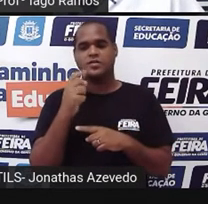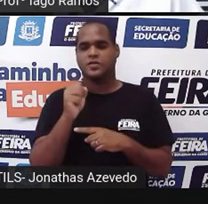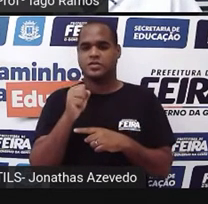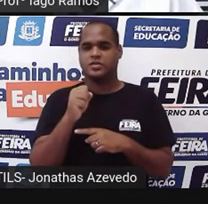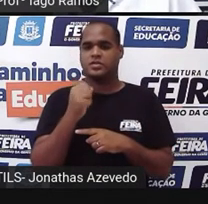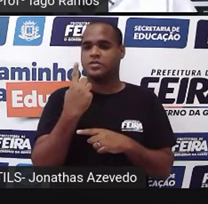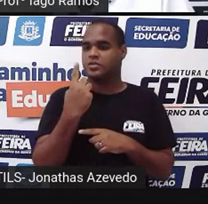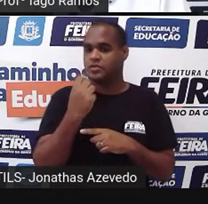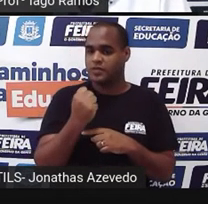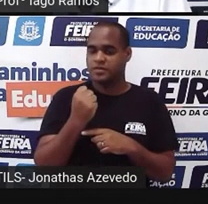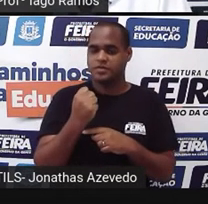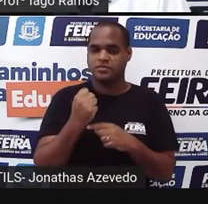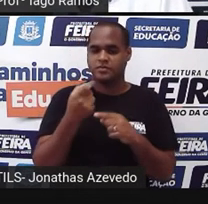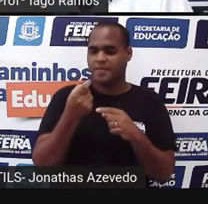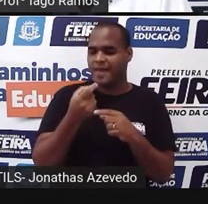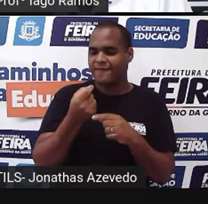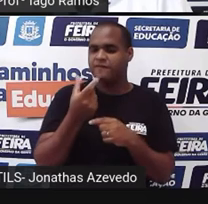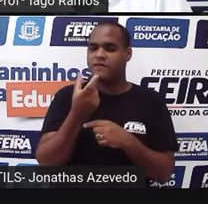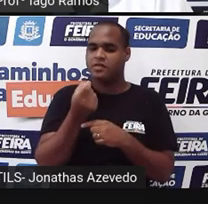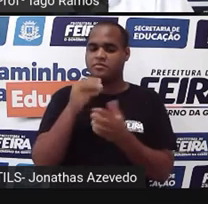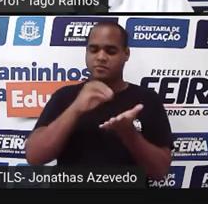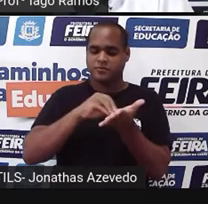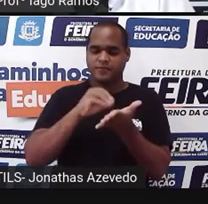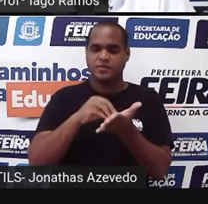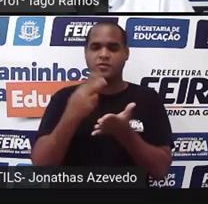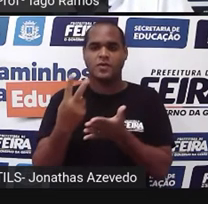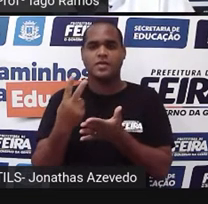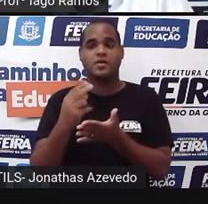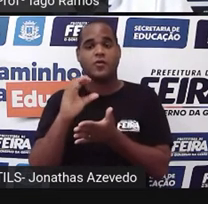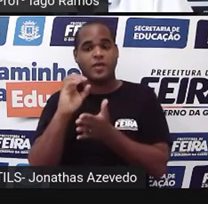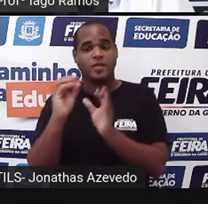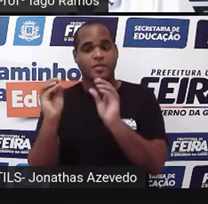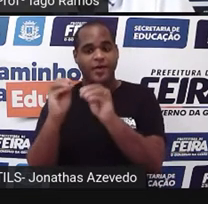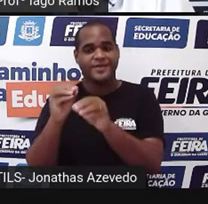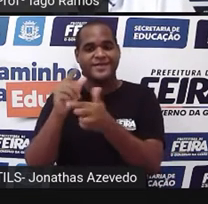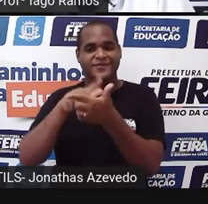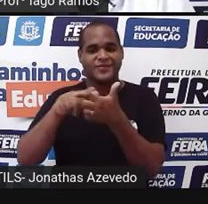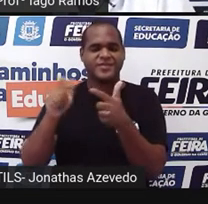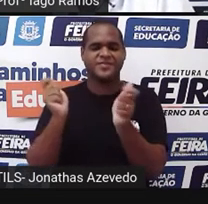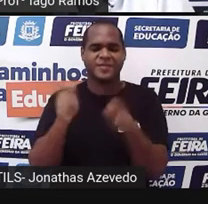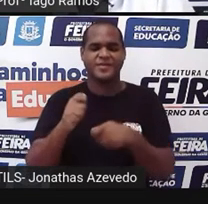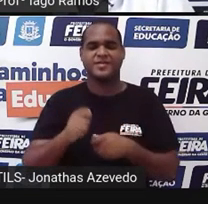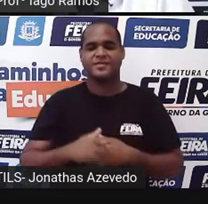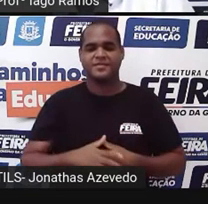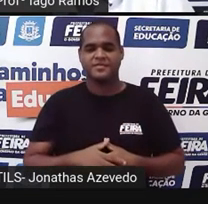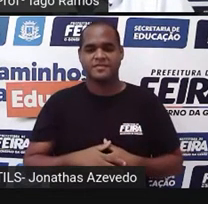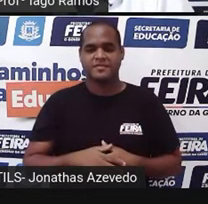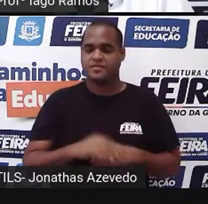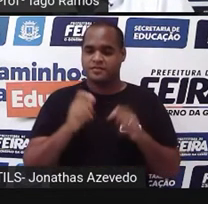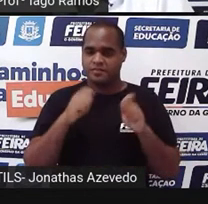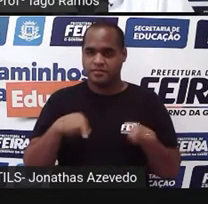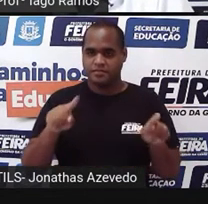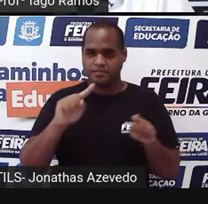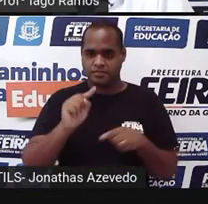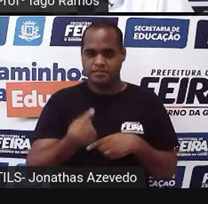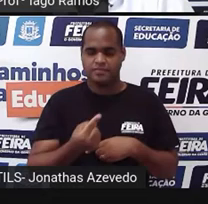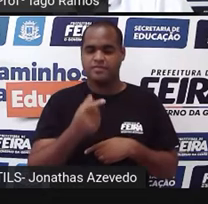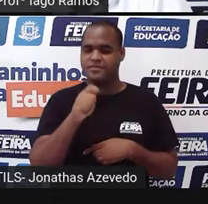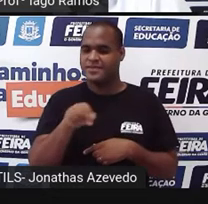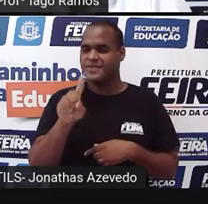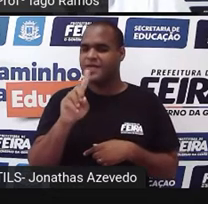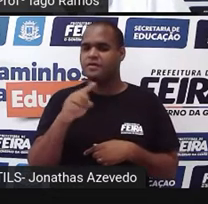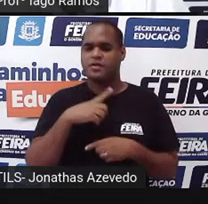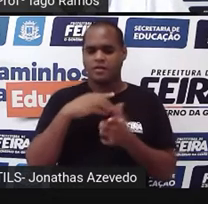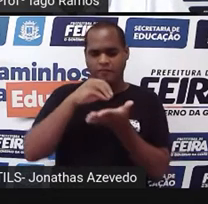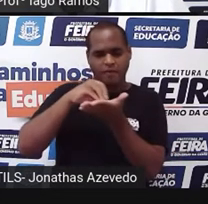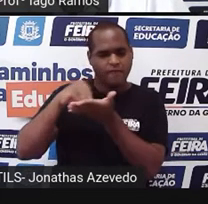para chegar em 20 sobra dois aí eu coloco o zero de novo para eu dividir não preciso mais de, né E aí ó vai sempre